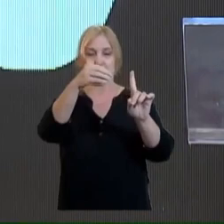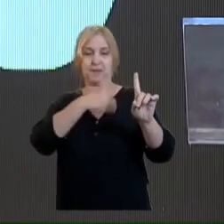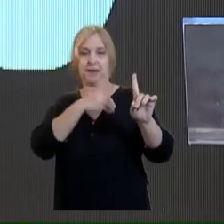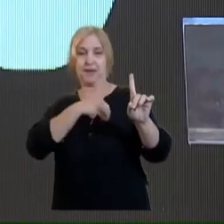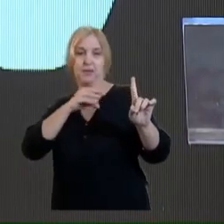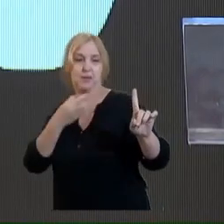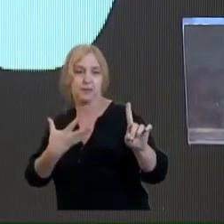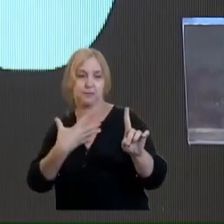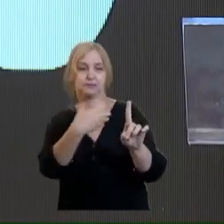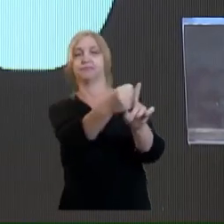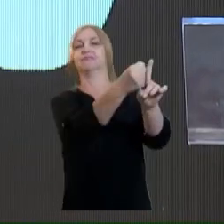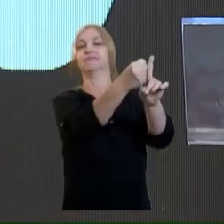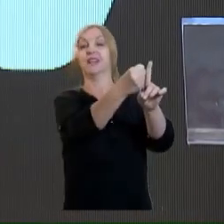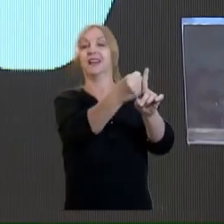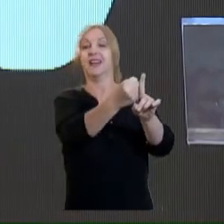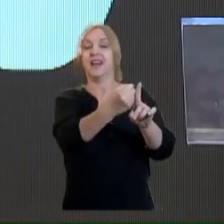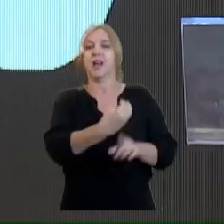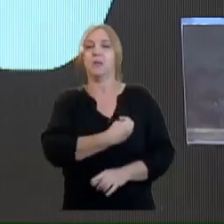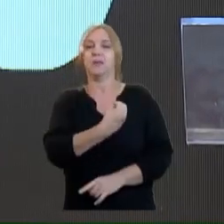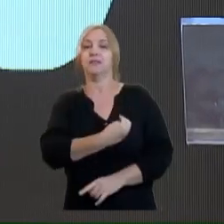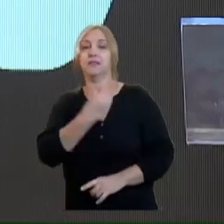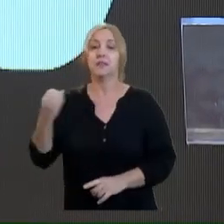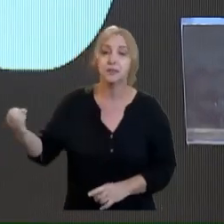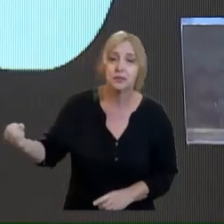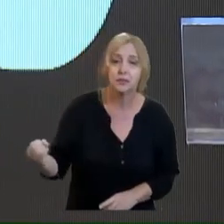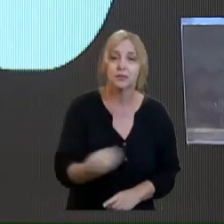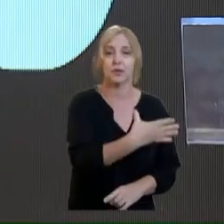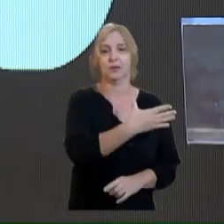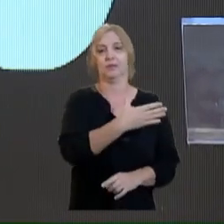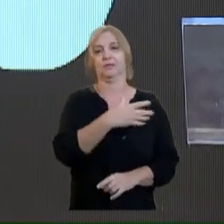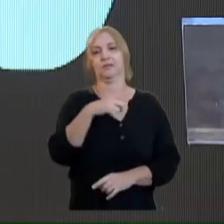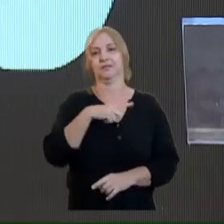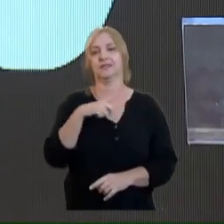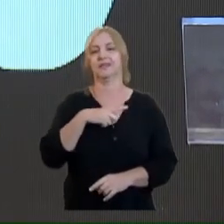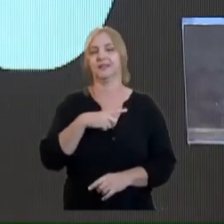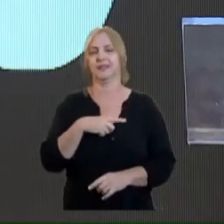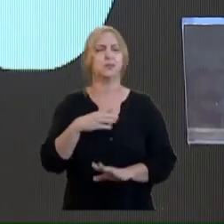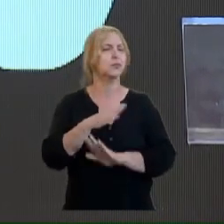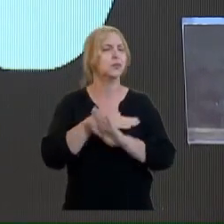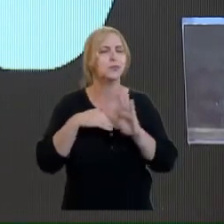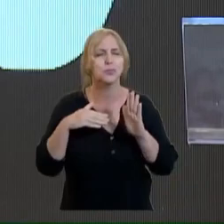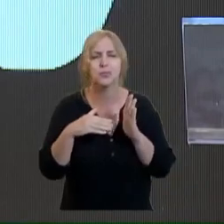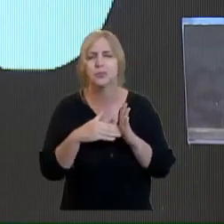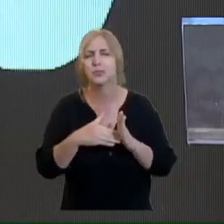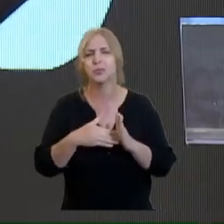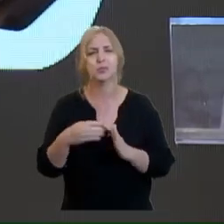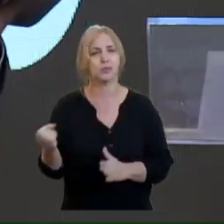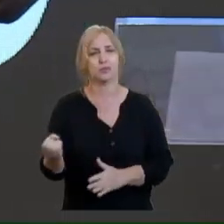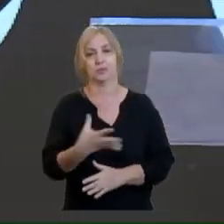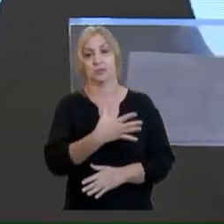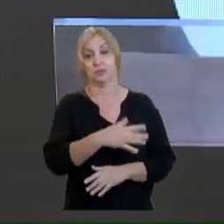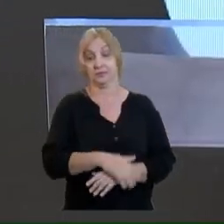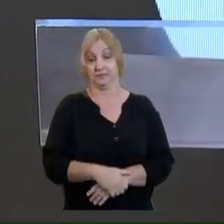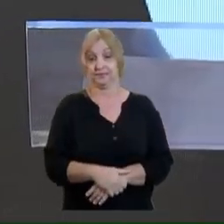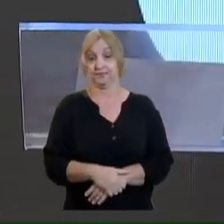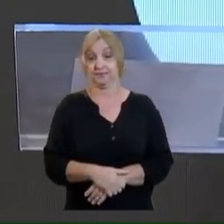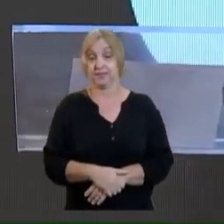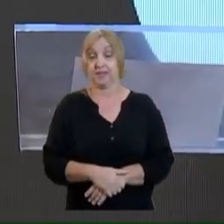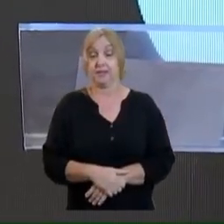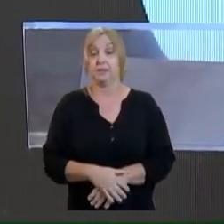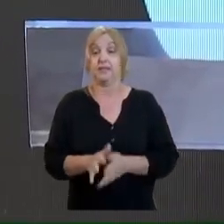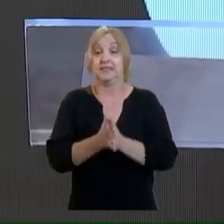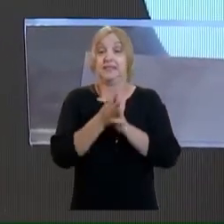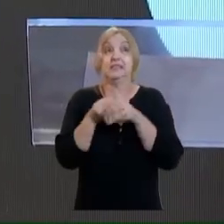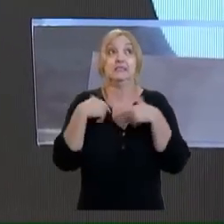de novo. Ela nasce de novo. Tudo é novo para ela. Mas agora de muitas são as aflições